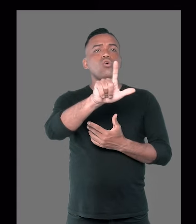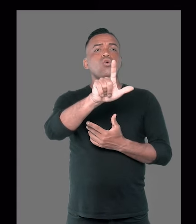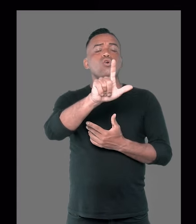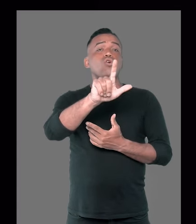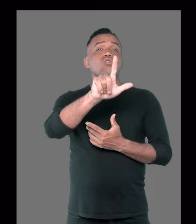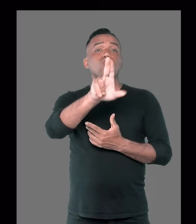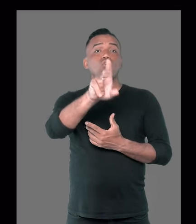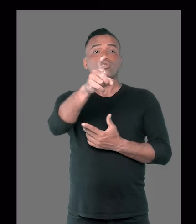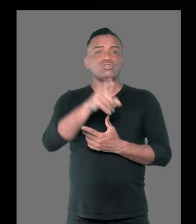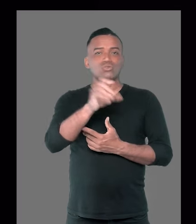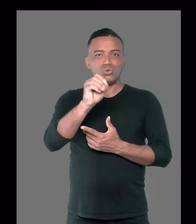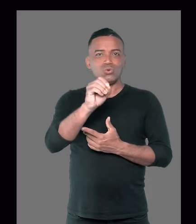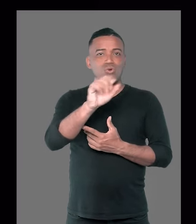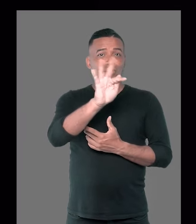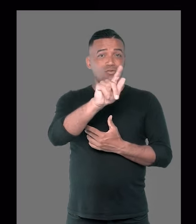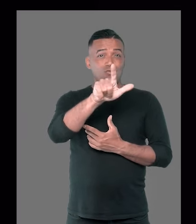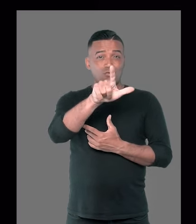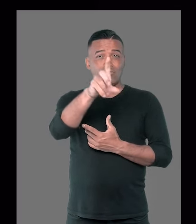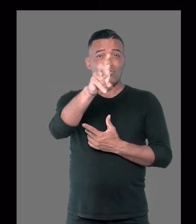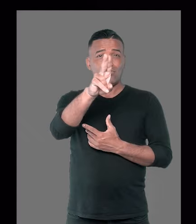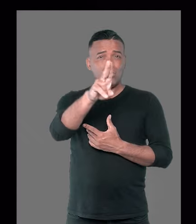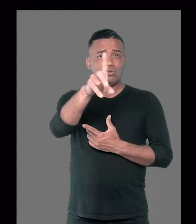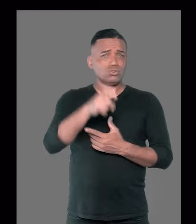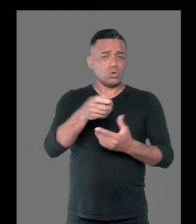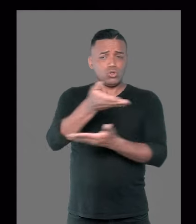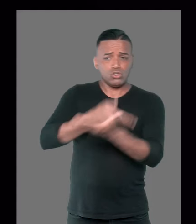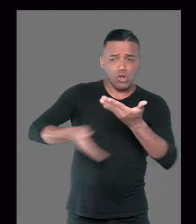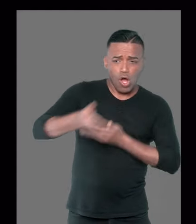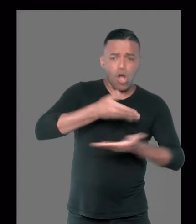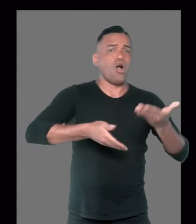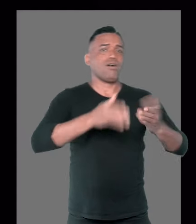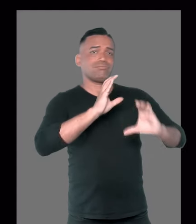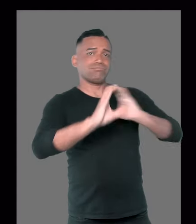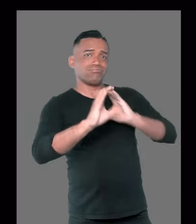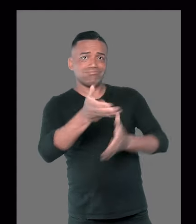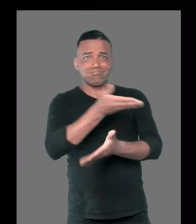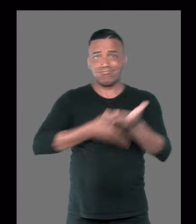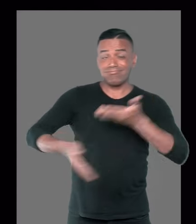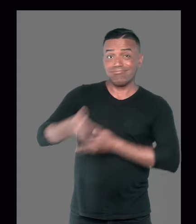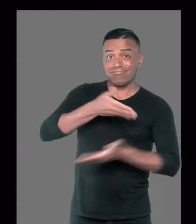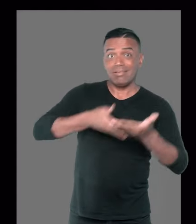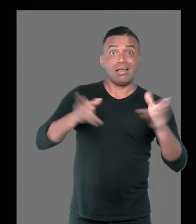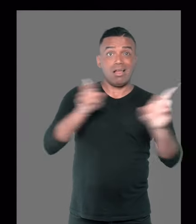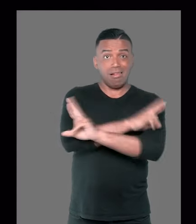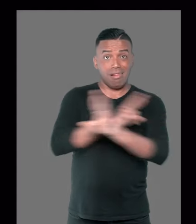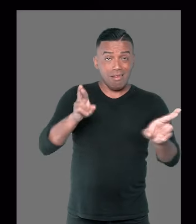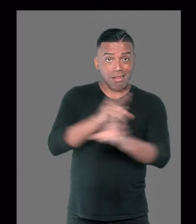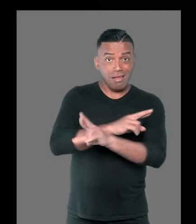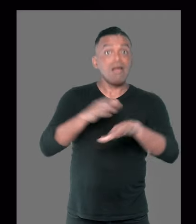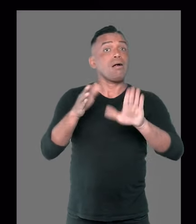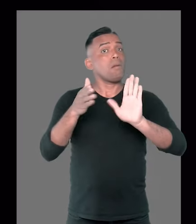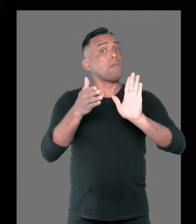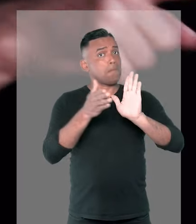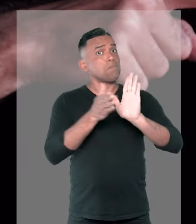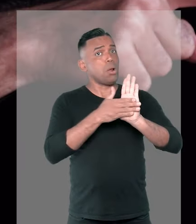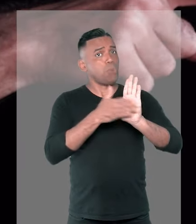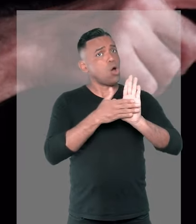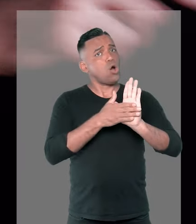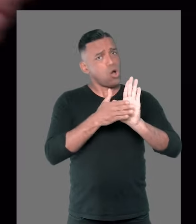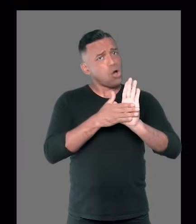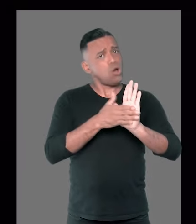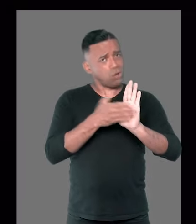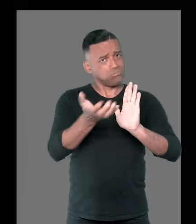interações baseadas nesse complexo de conexões relacionamentos e interações propositais eu decido fazer você também não é só